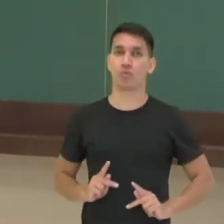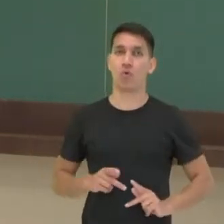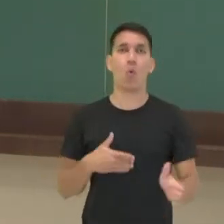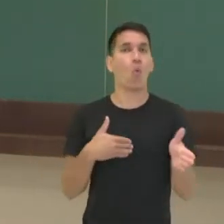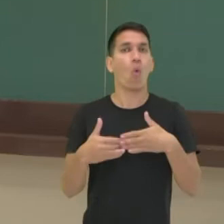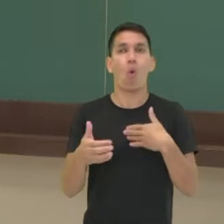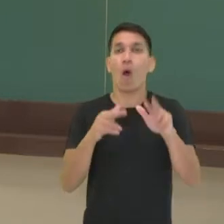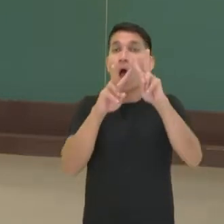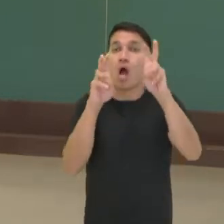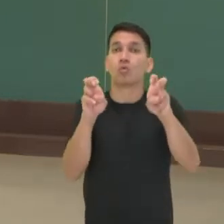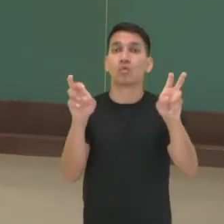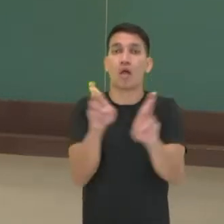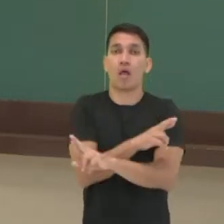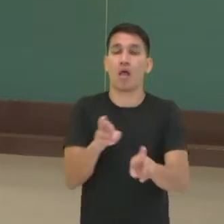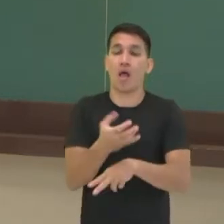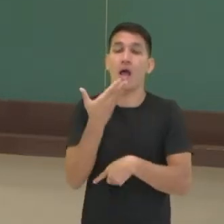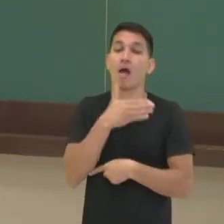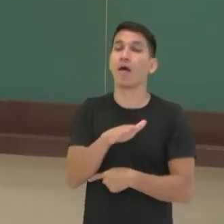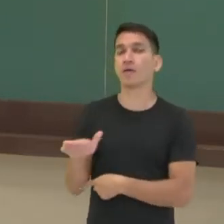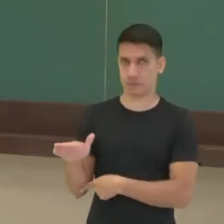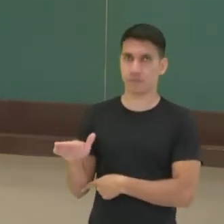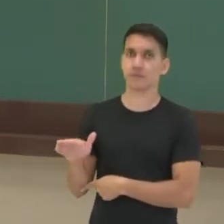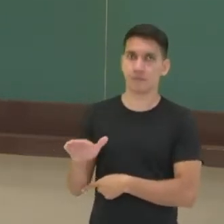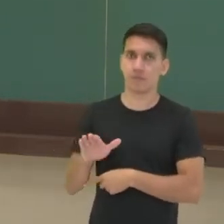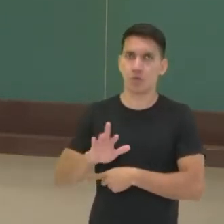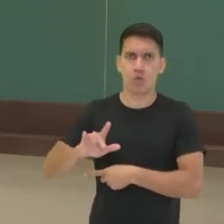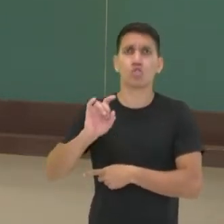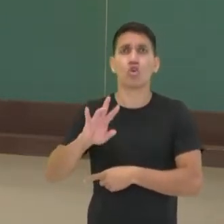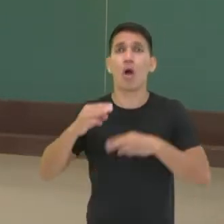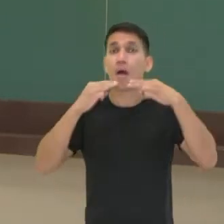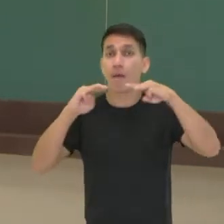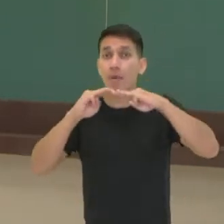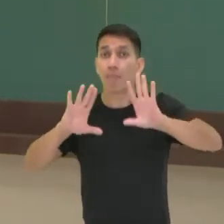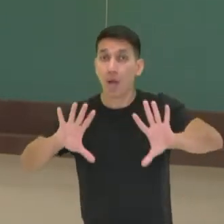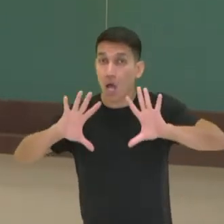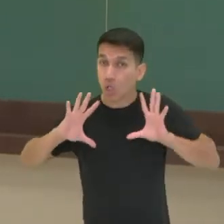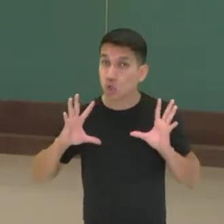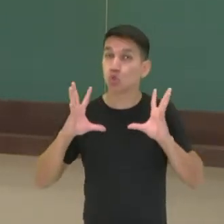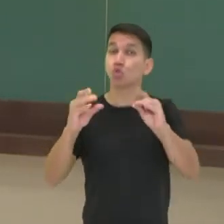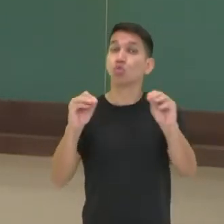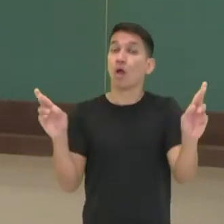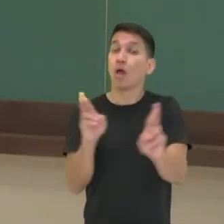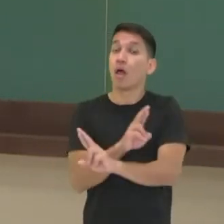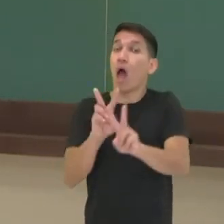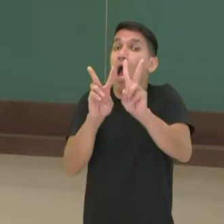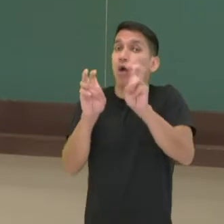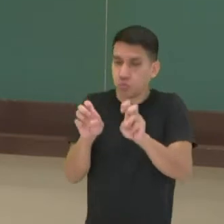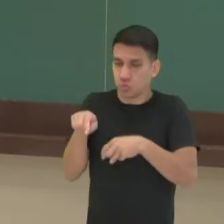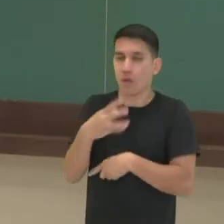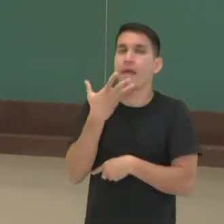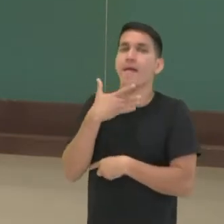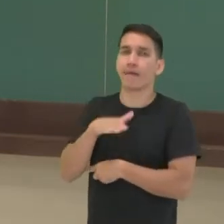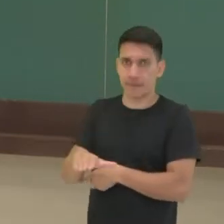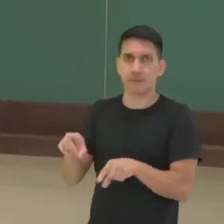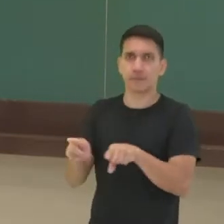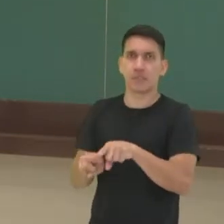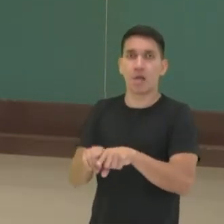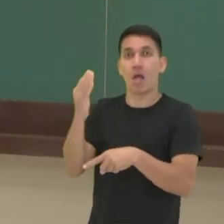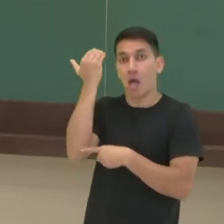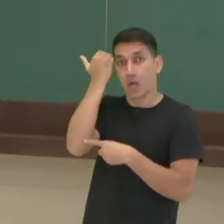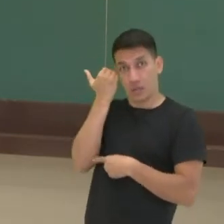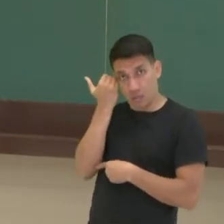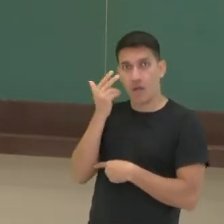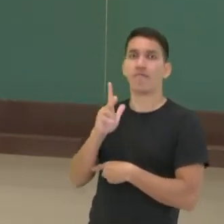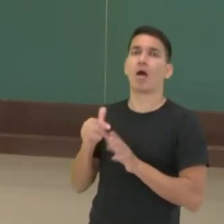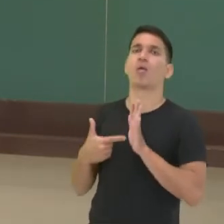criança. Não só as propagandas, mas tudo que for relacionado à criança e ao adolescente, ele vai